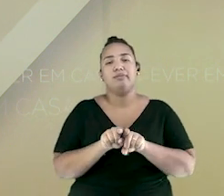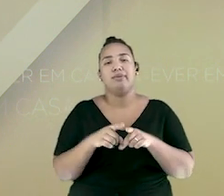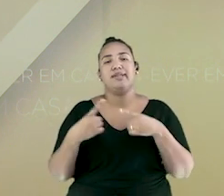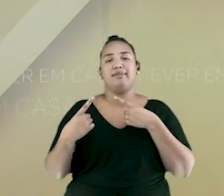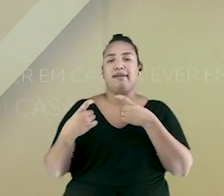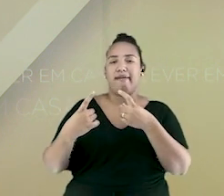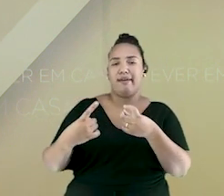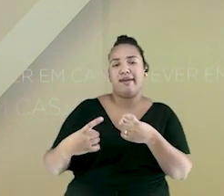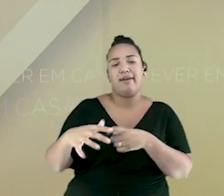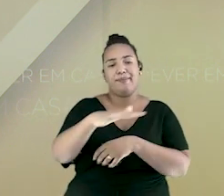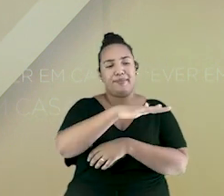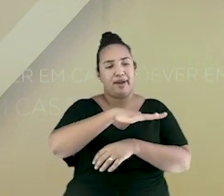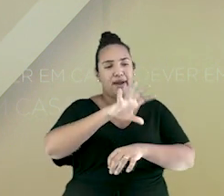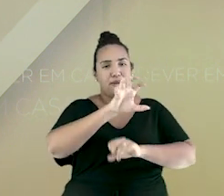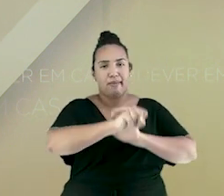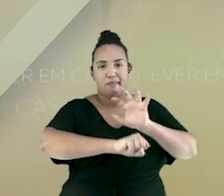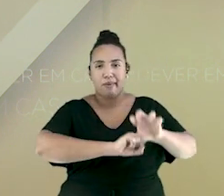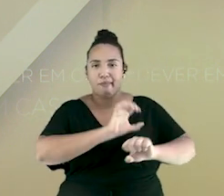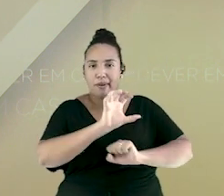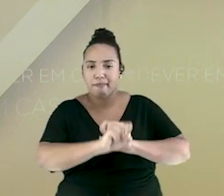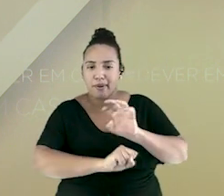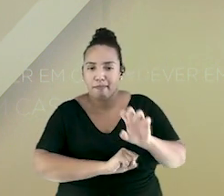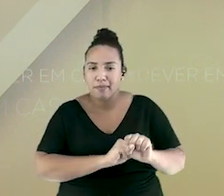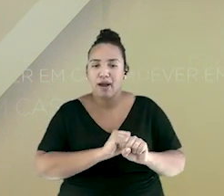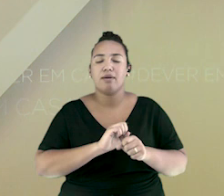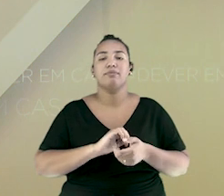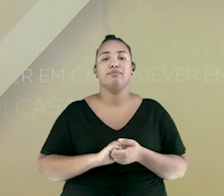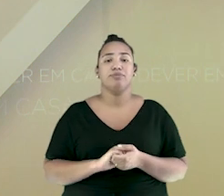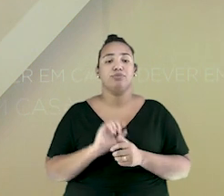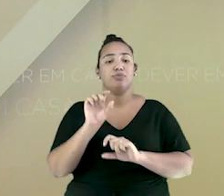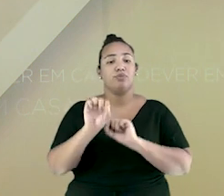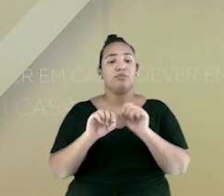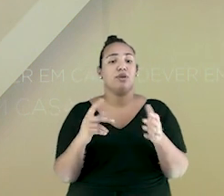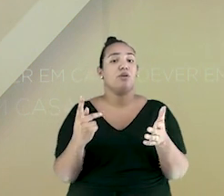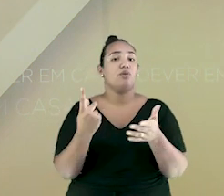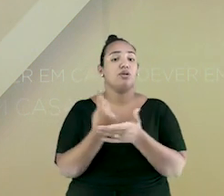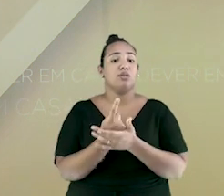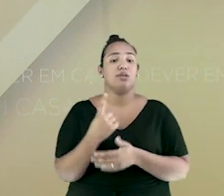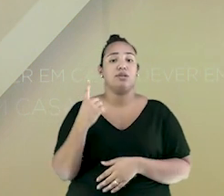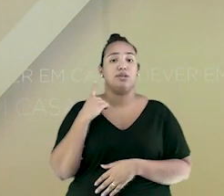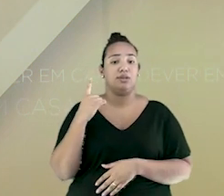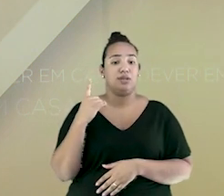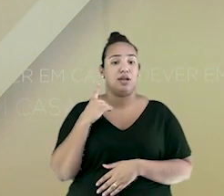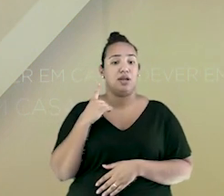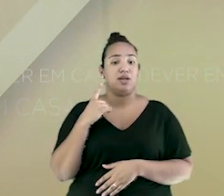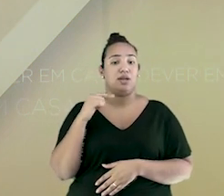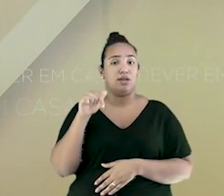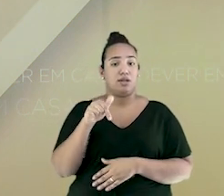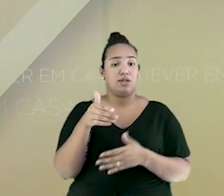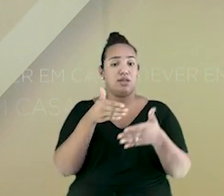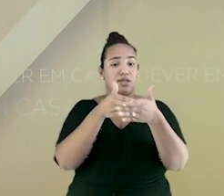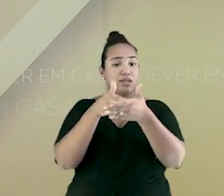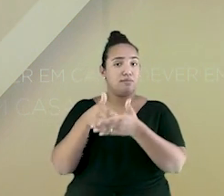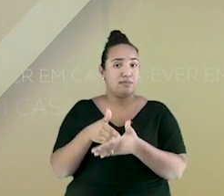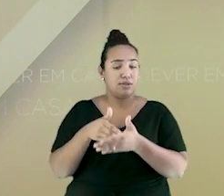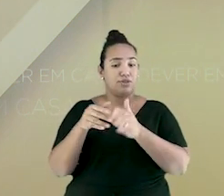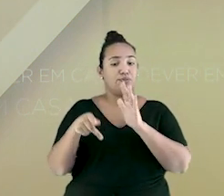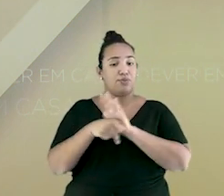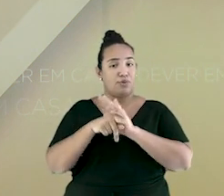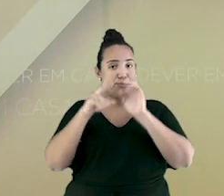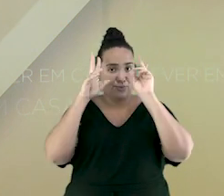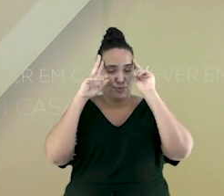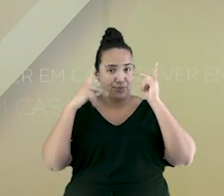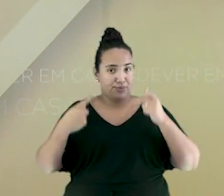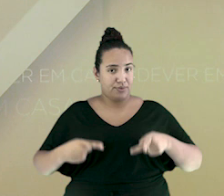conflitos relacionados à tomada de territórios, houve a criação de fronteiras artificiais.